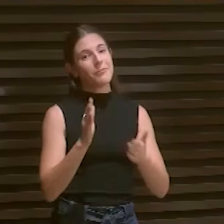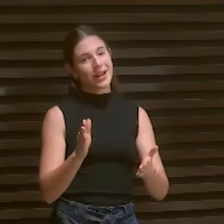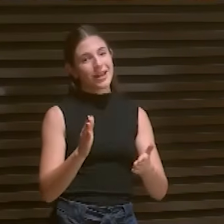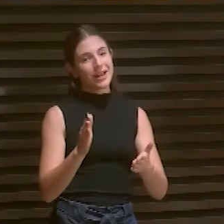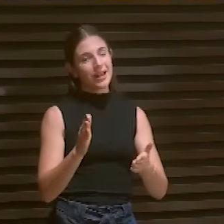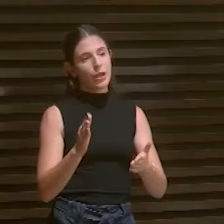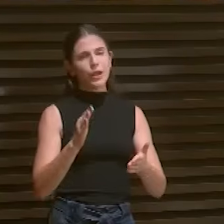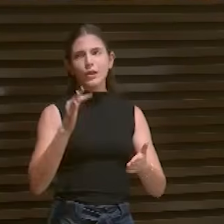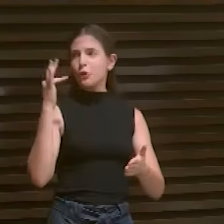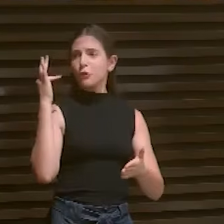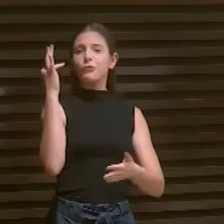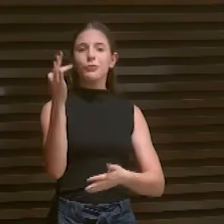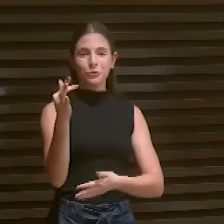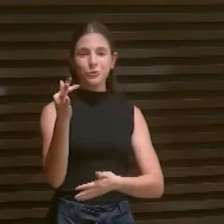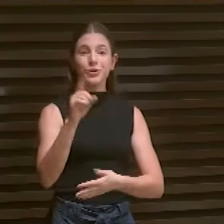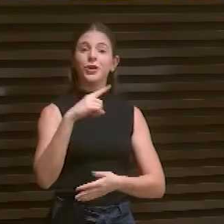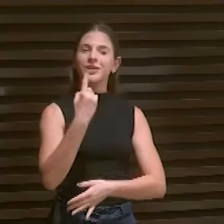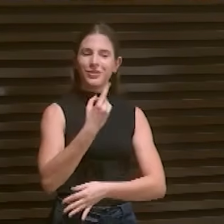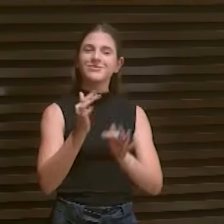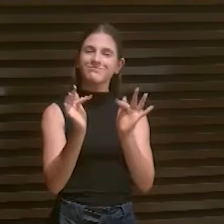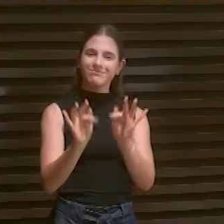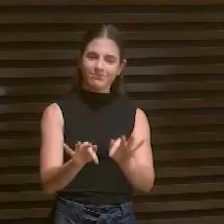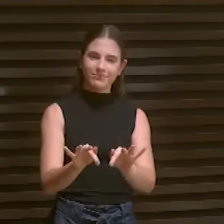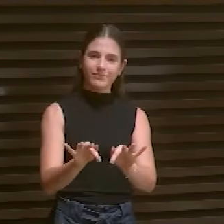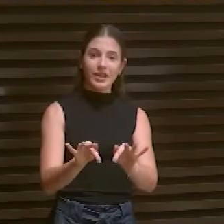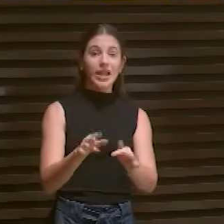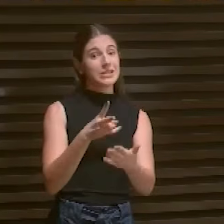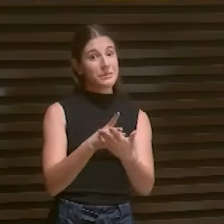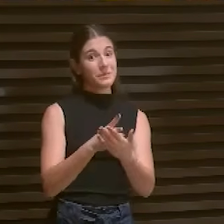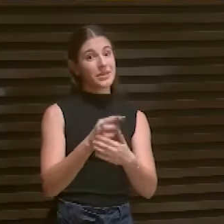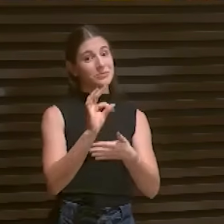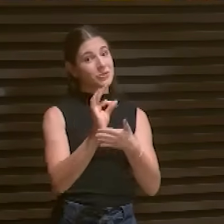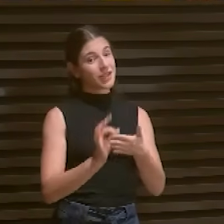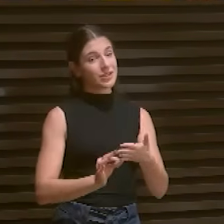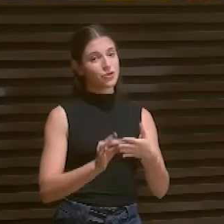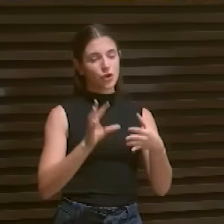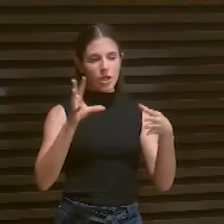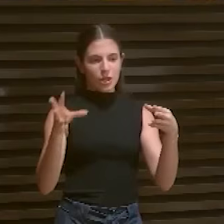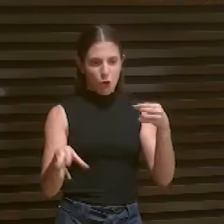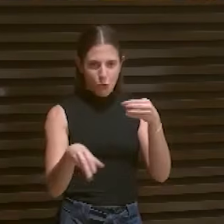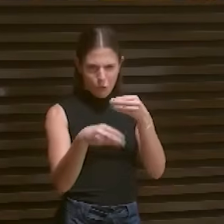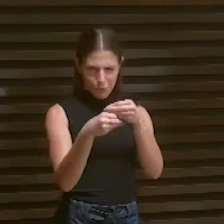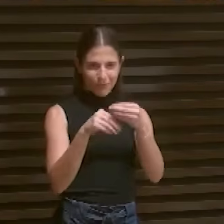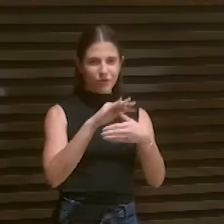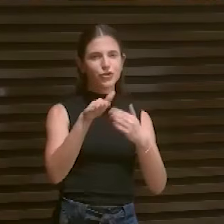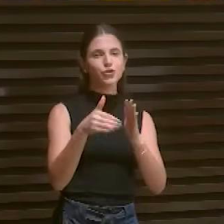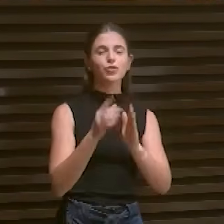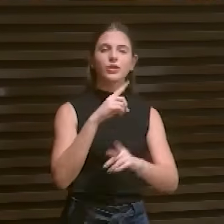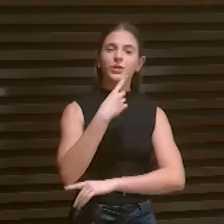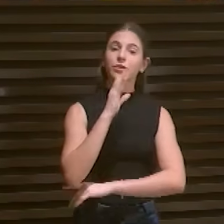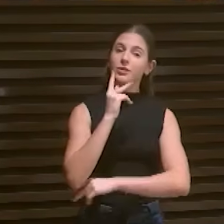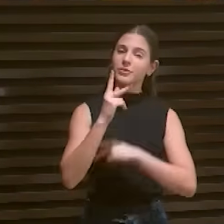numa próxima oportunidade, exatamente com esse texto, que é um complemento de tudo que nós estamos falando aqui. Romanos